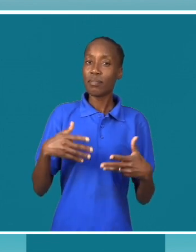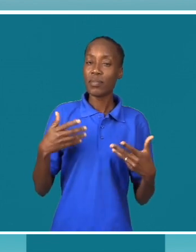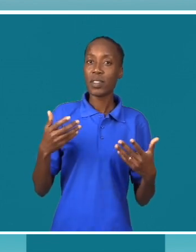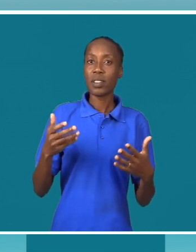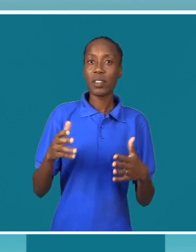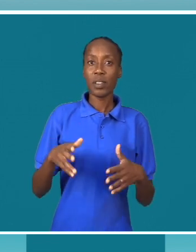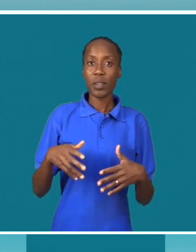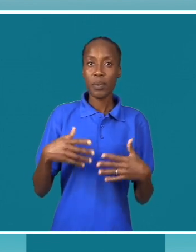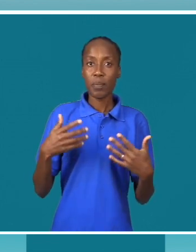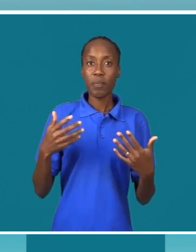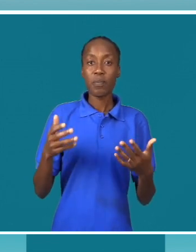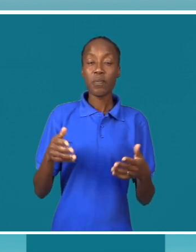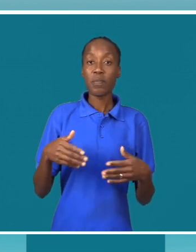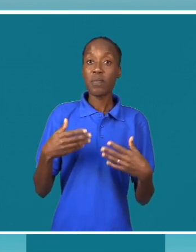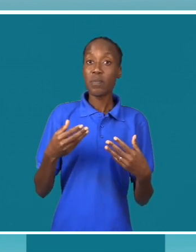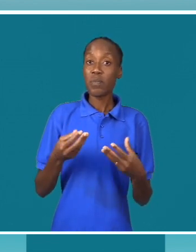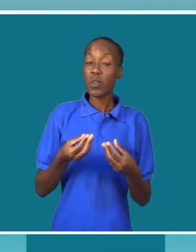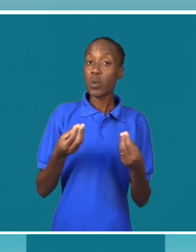E já não está saindo.